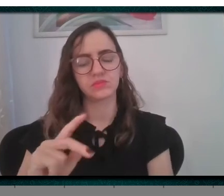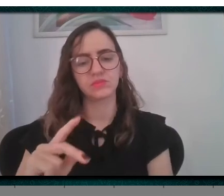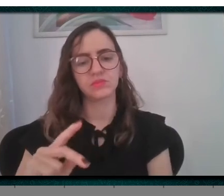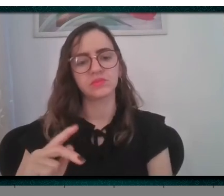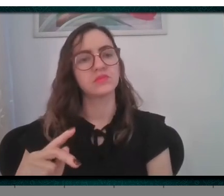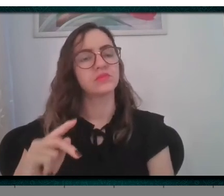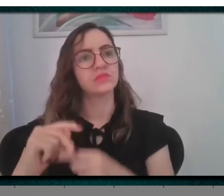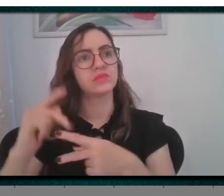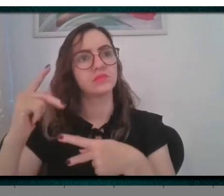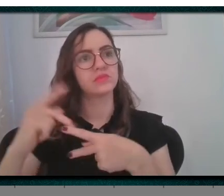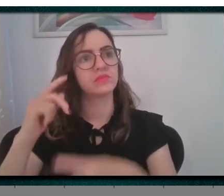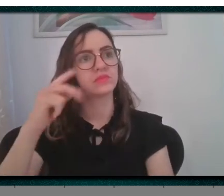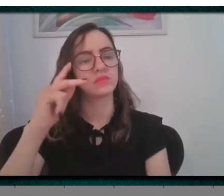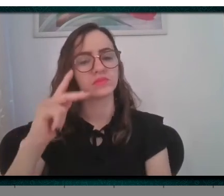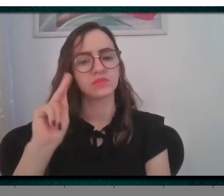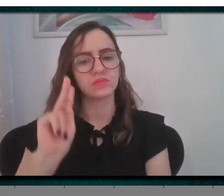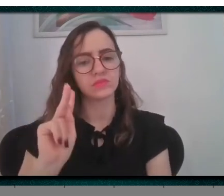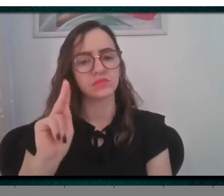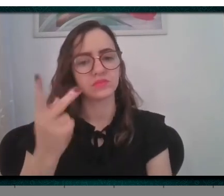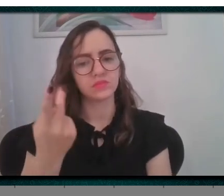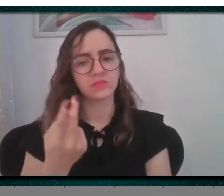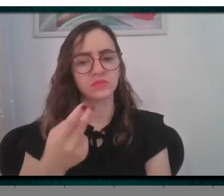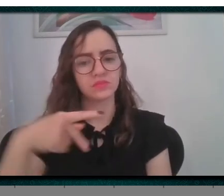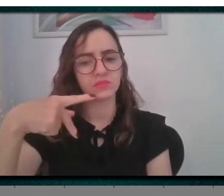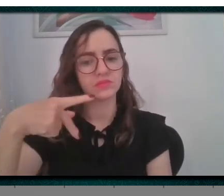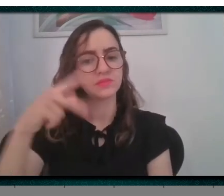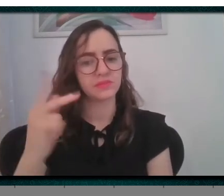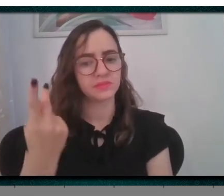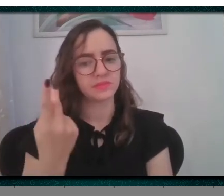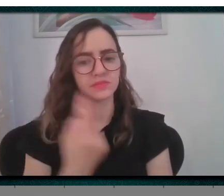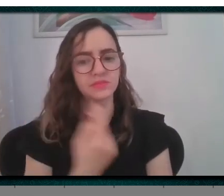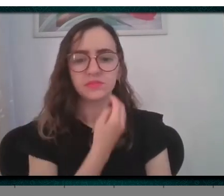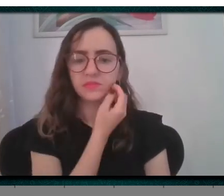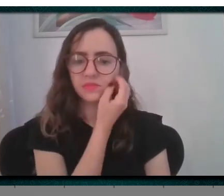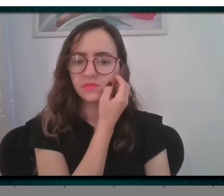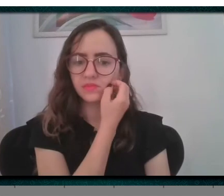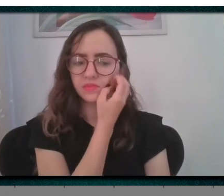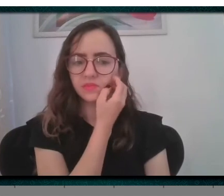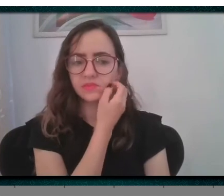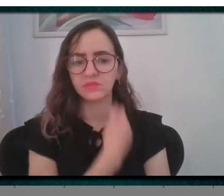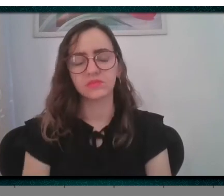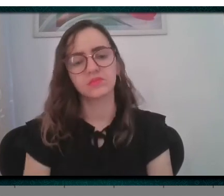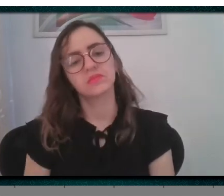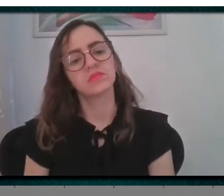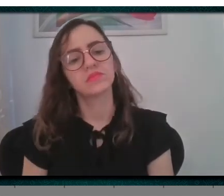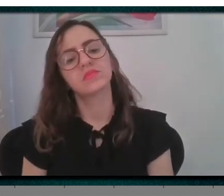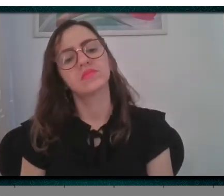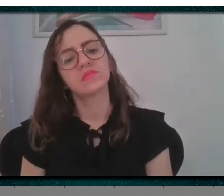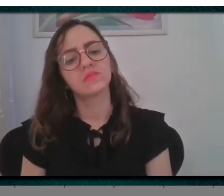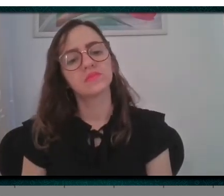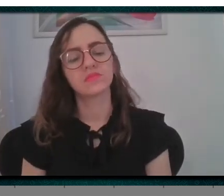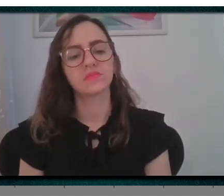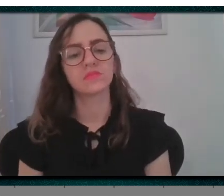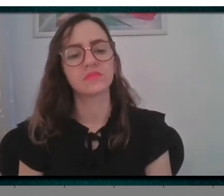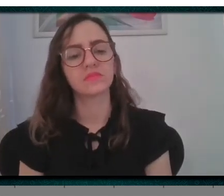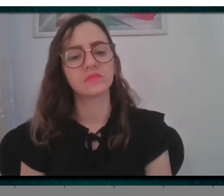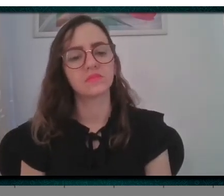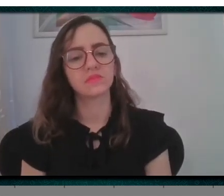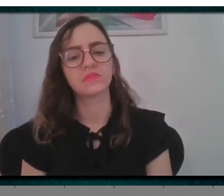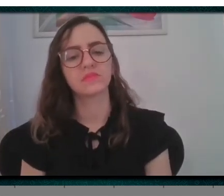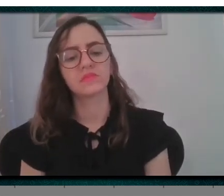Pense numa formulazinha simples para a gente fazer aqui. Eu tenho aqui o HCl, ele foi convertido